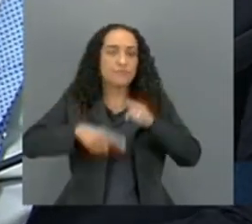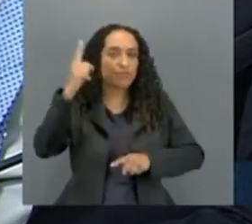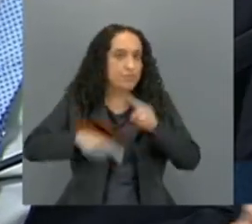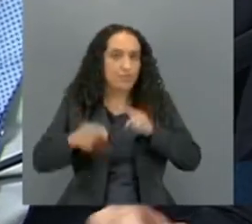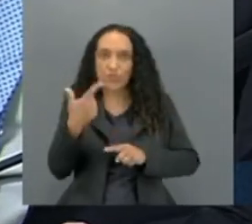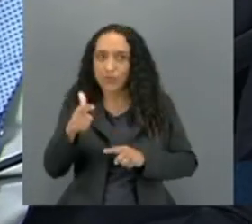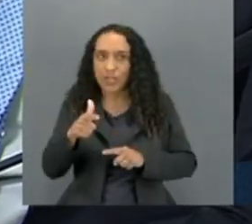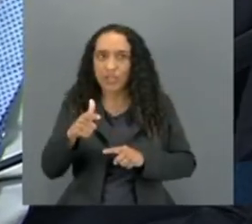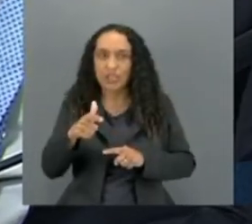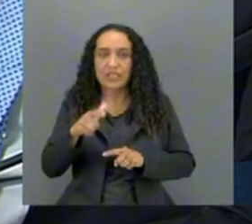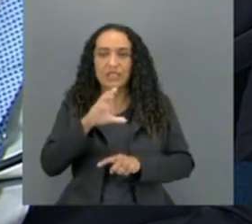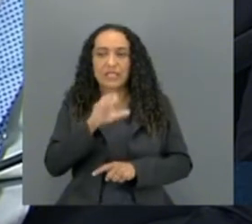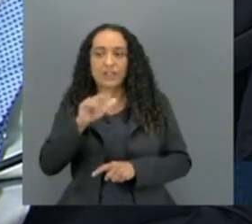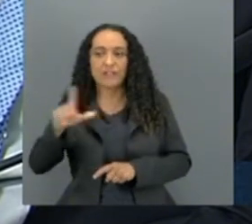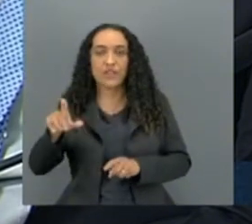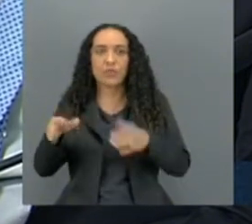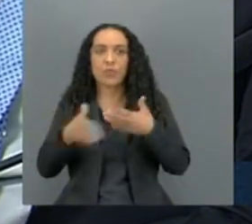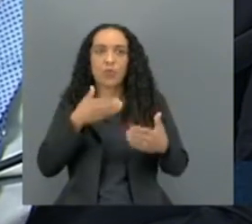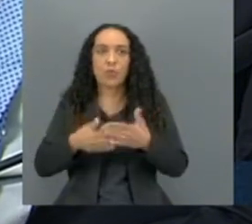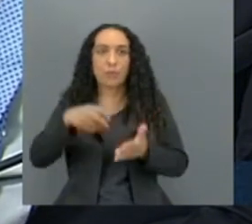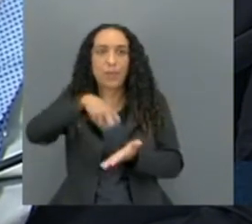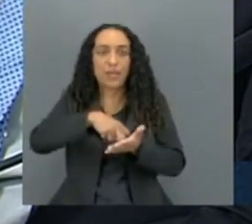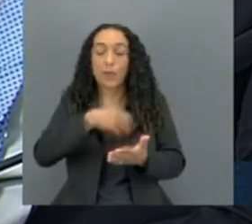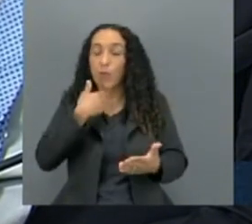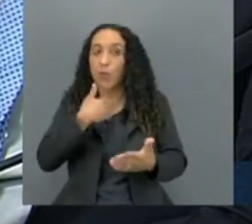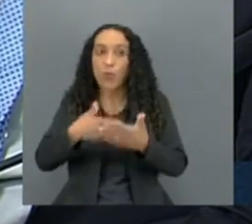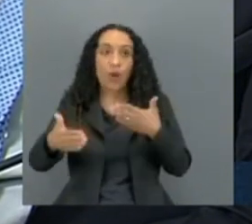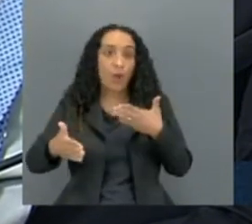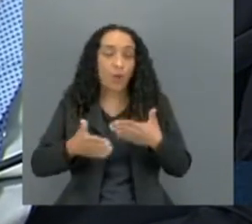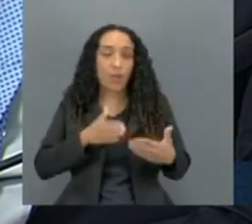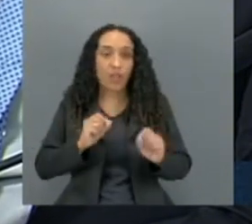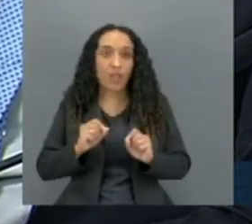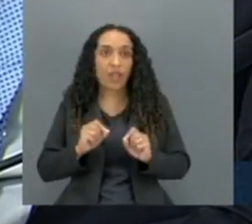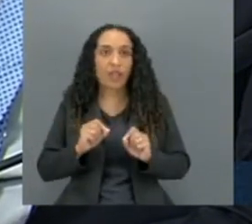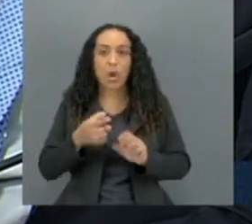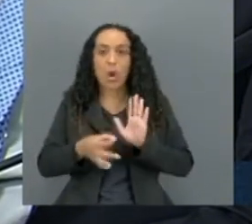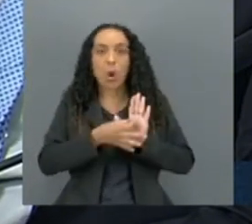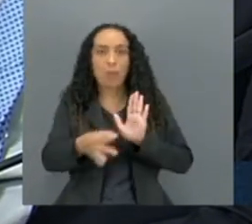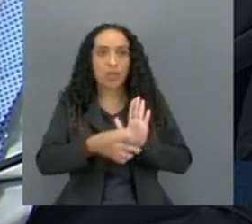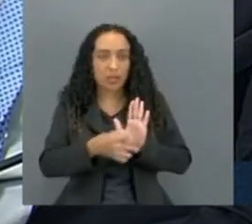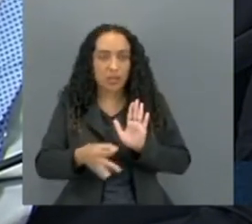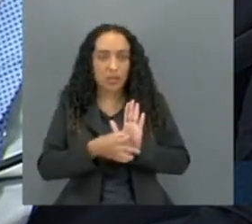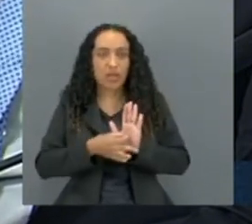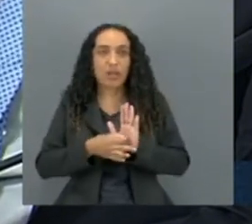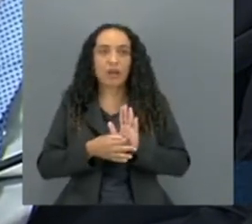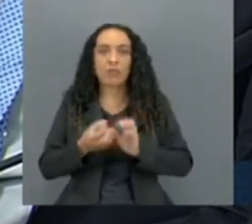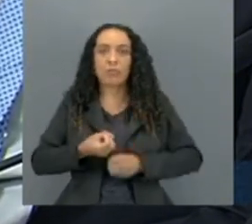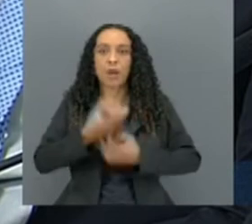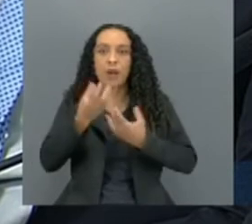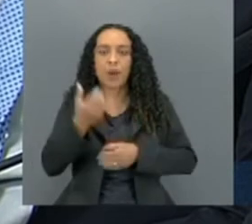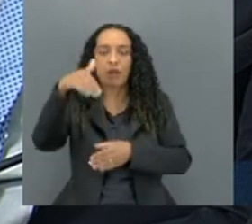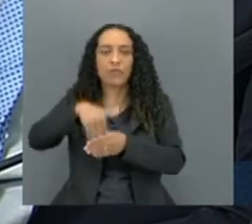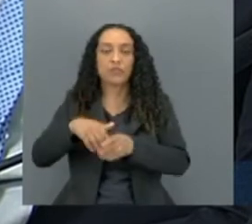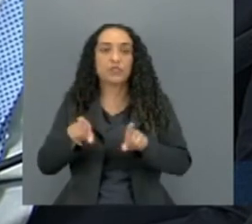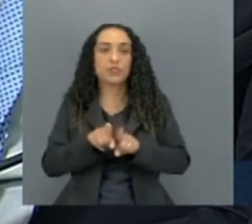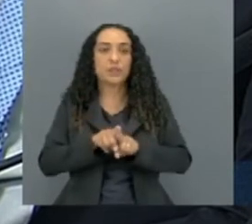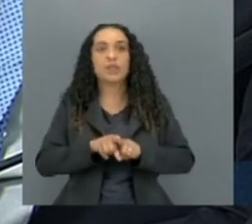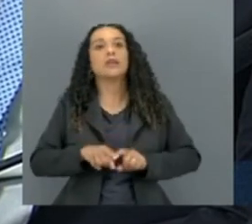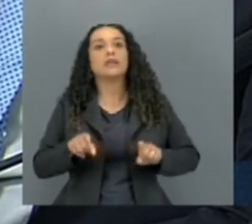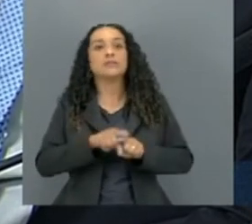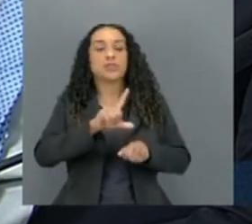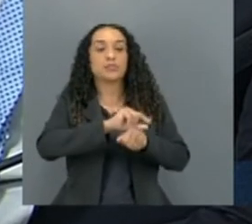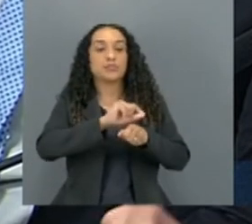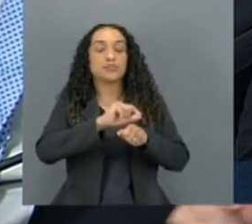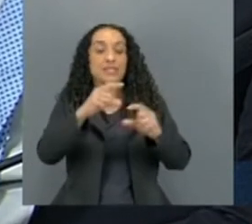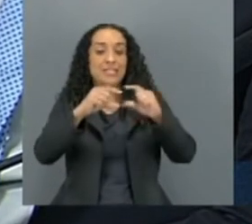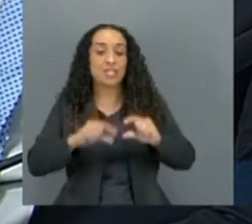e penalmente, por quaisquer, ministro, de suas opiniões, palavras e votos. E pulo para o inciso